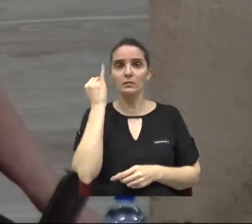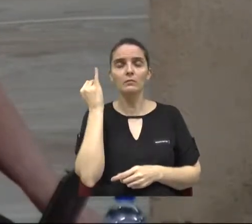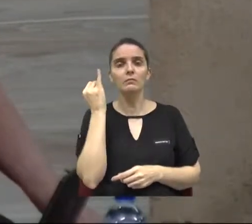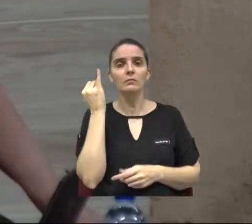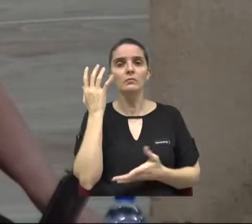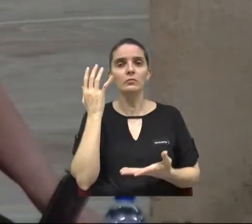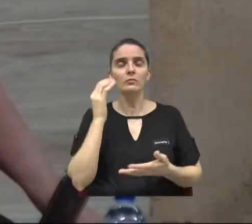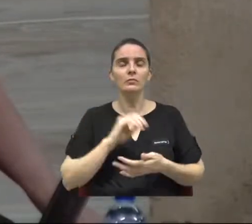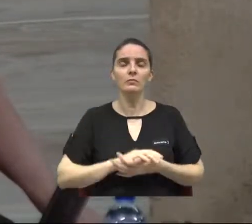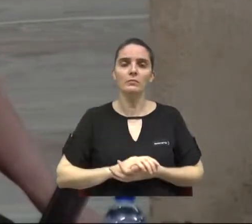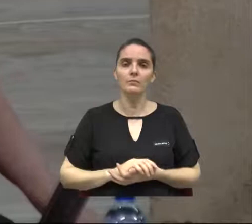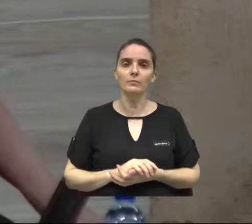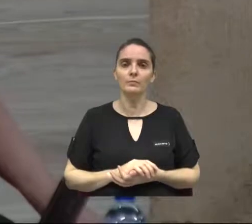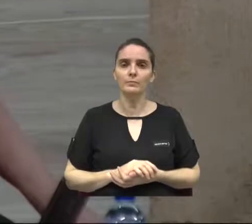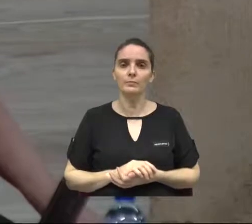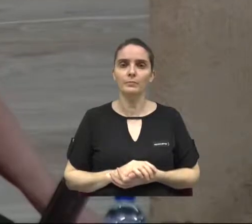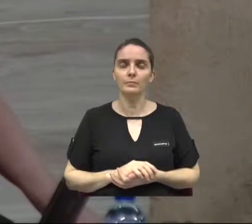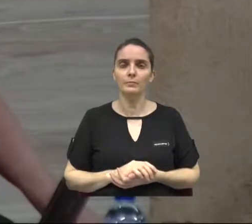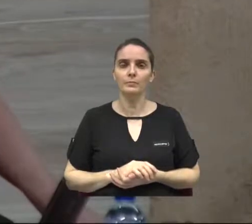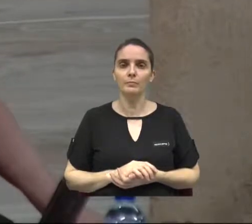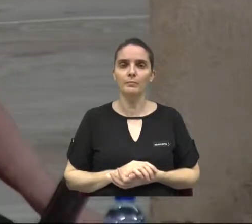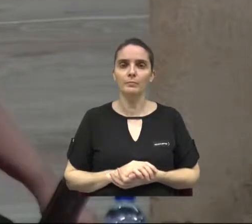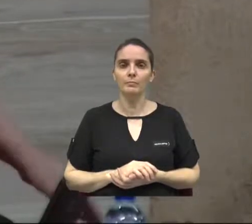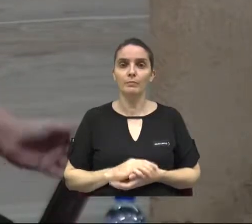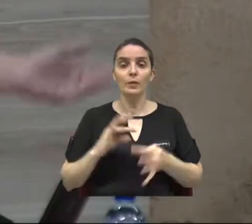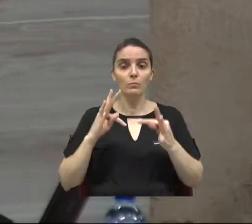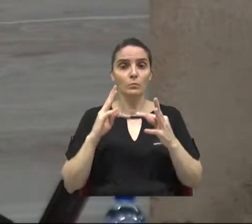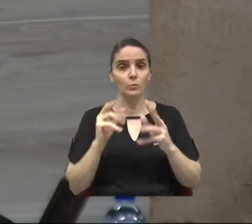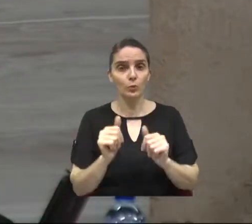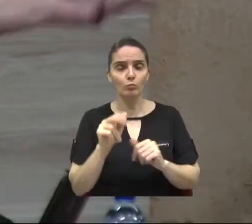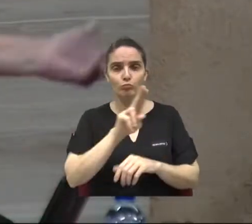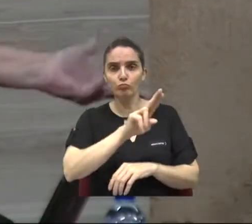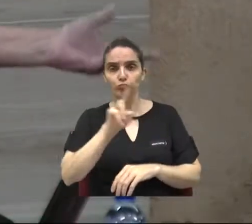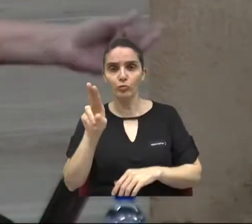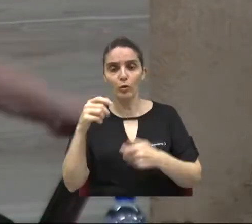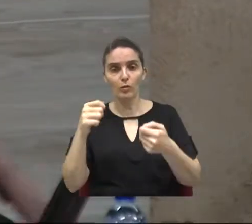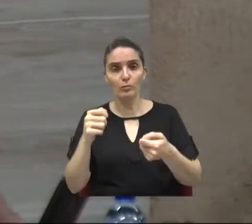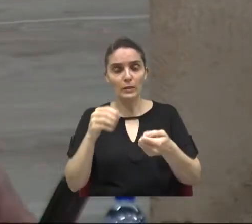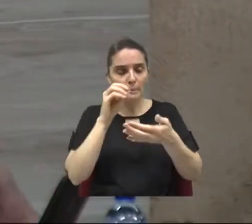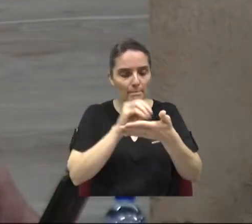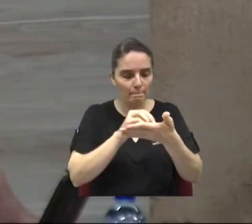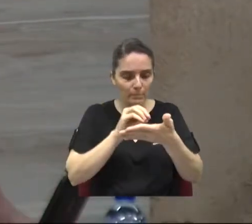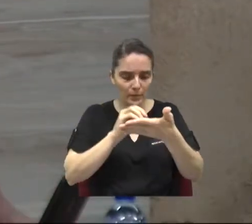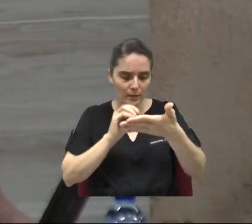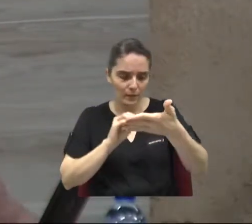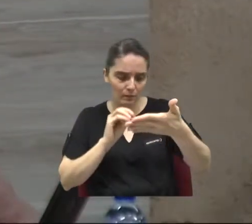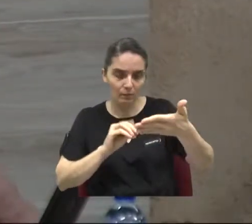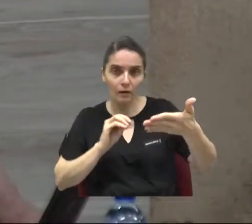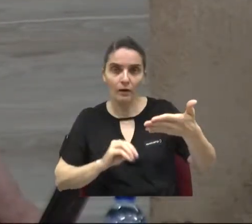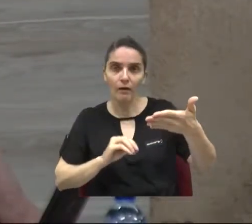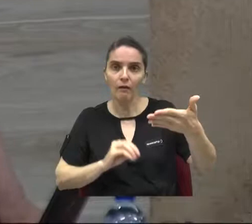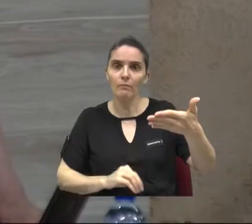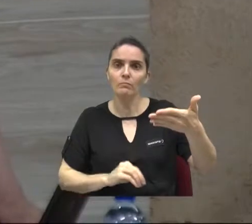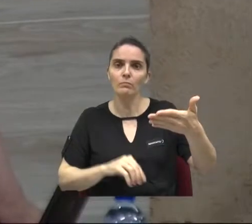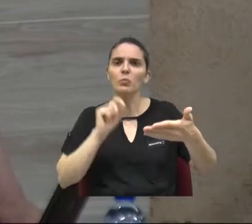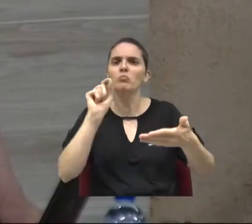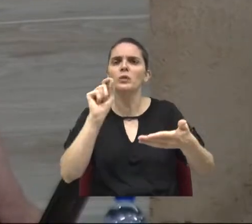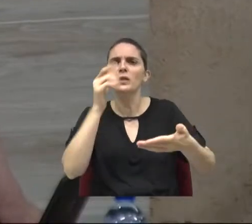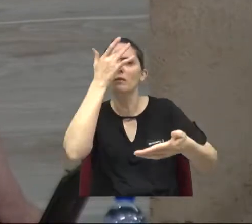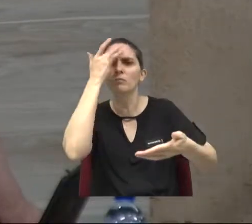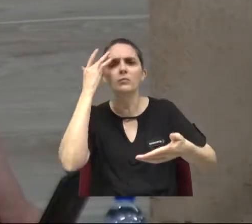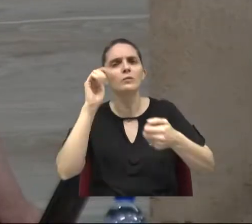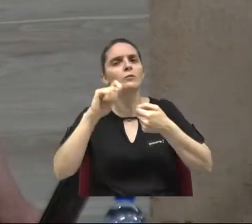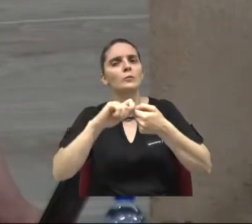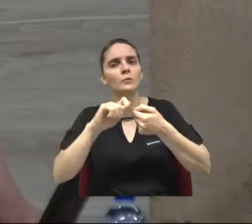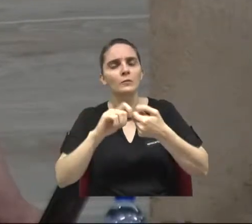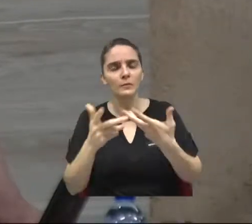tenhamos tudo isto catalogado com pequenas descrições dos feitos dessas pessoas